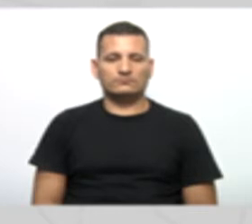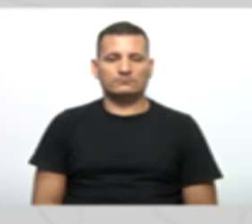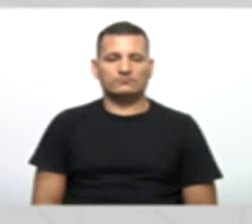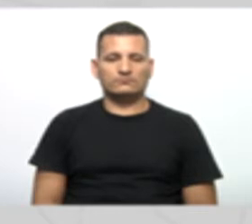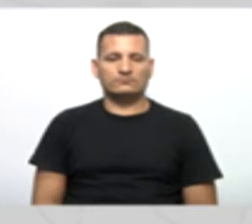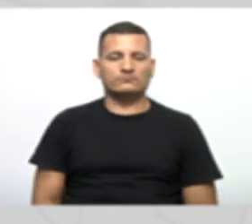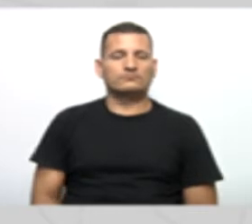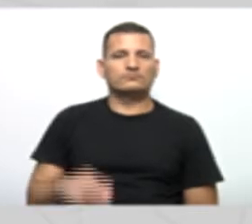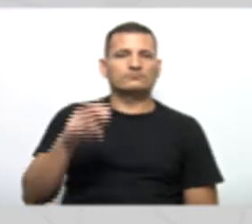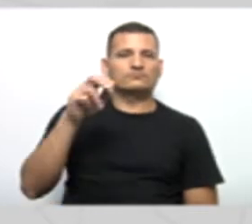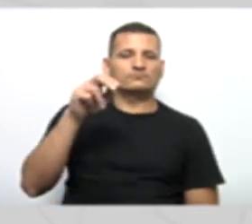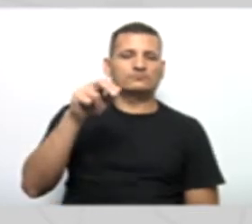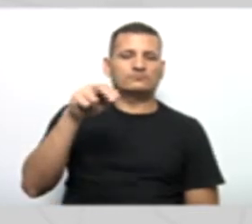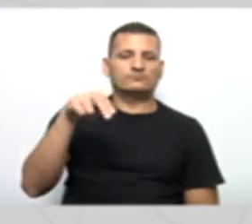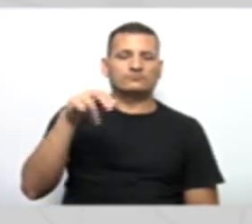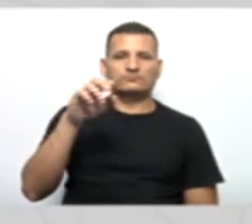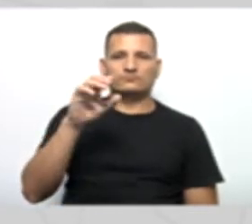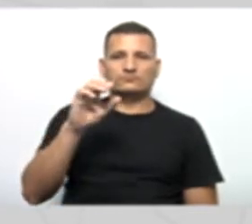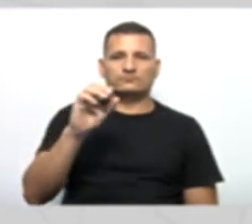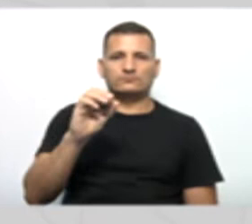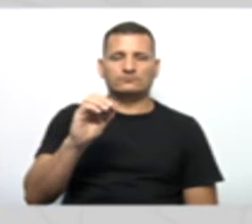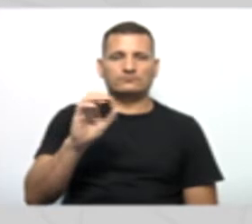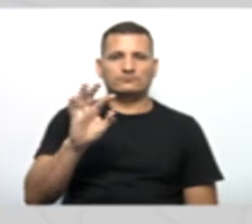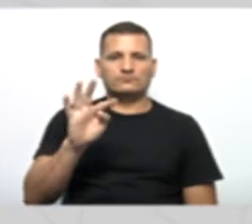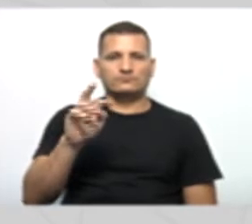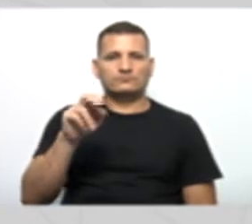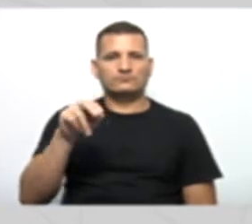dessa forma aqui, nós deixamos para